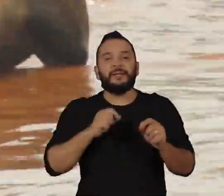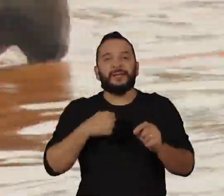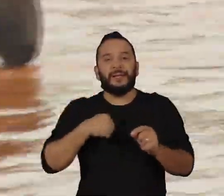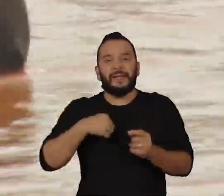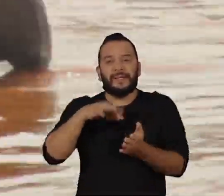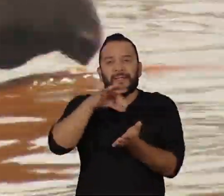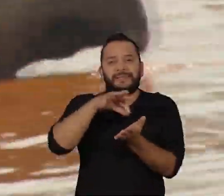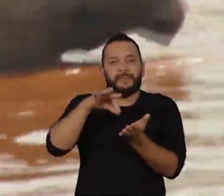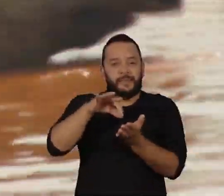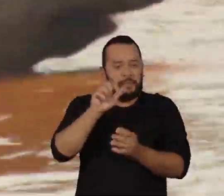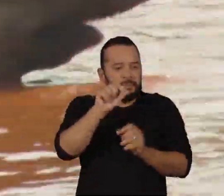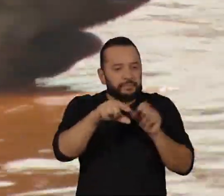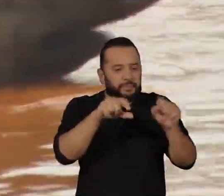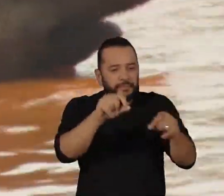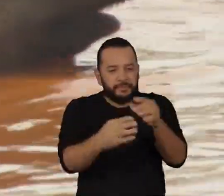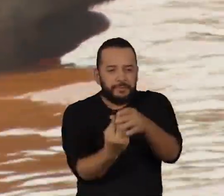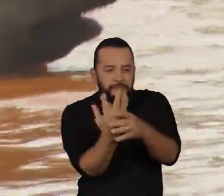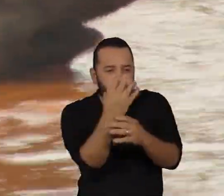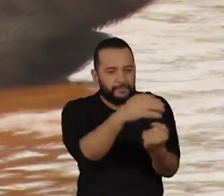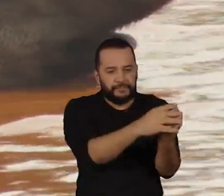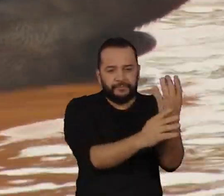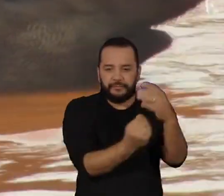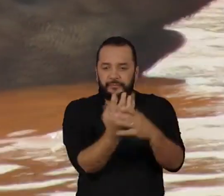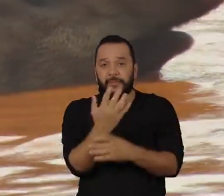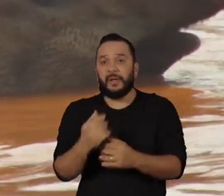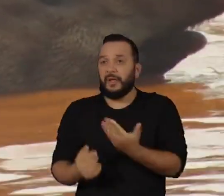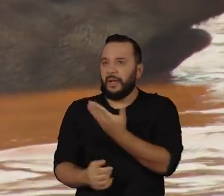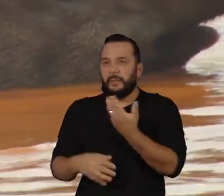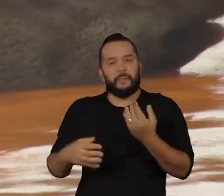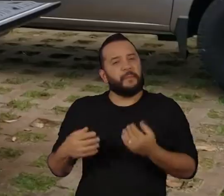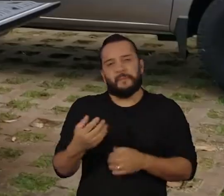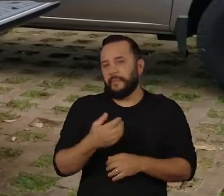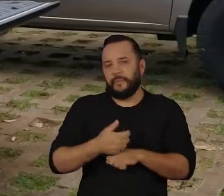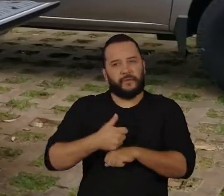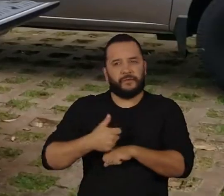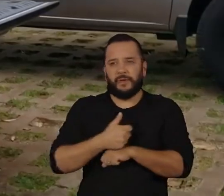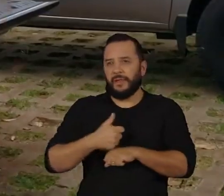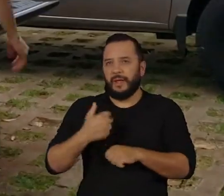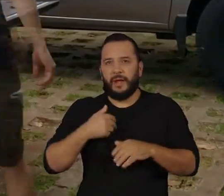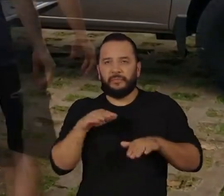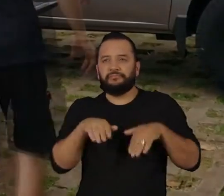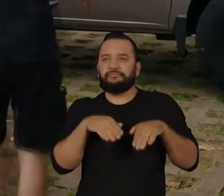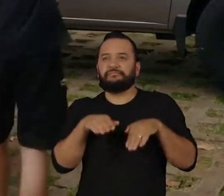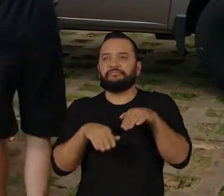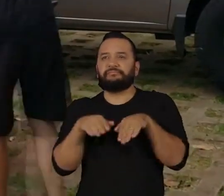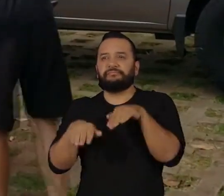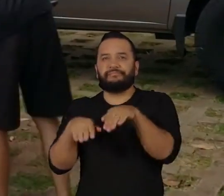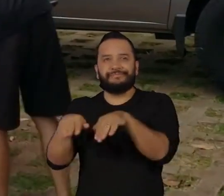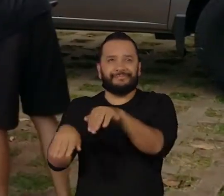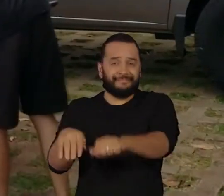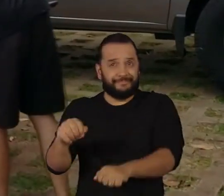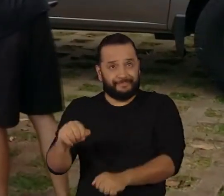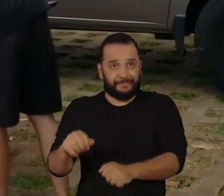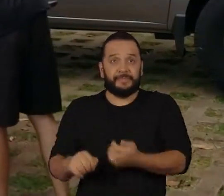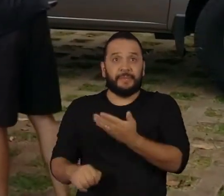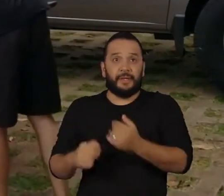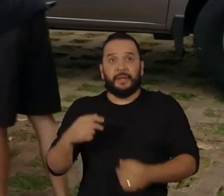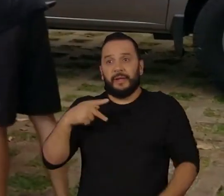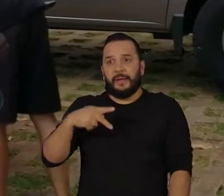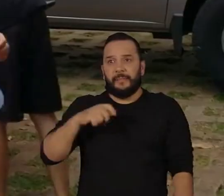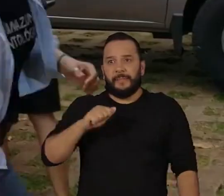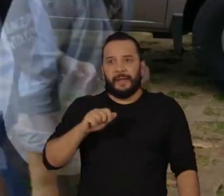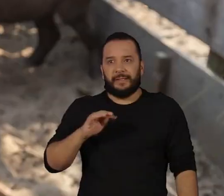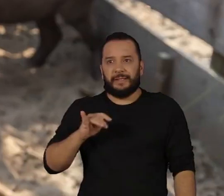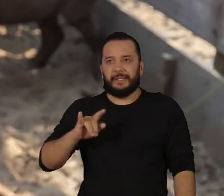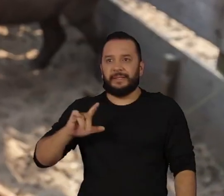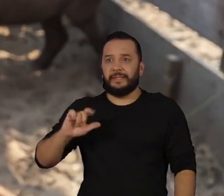Excelentes nadadoras. Não faltam títulos para a anta. Há mais de 2 décadas, a pesquisadora Patrícia